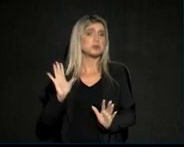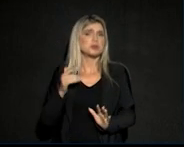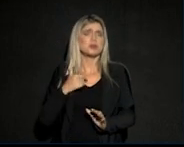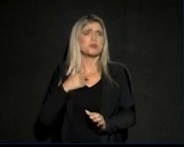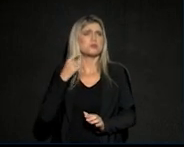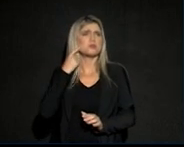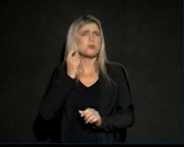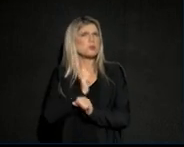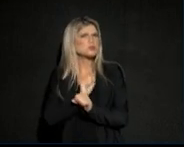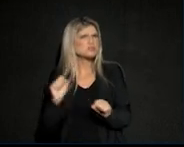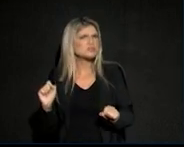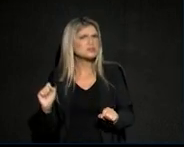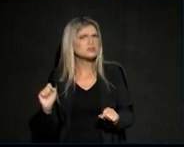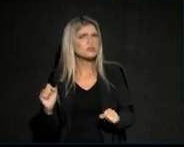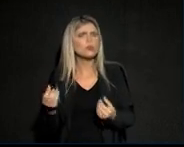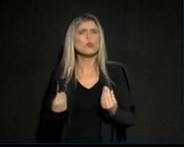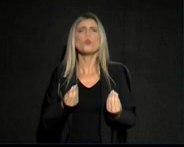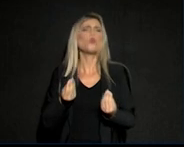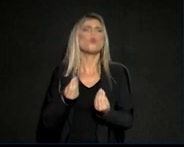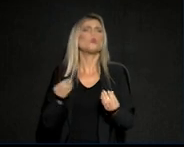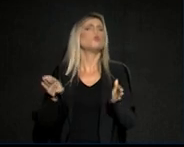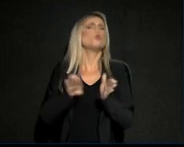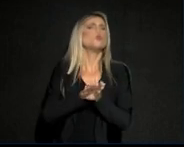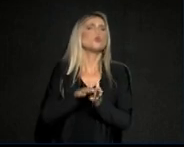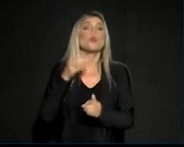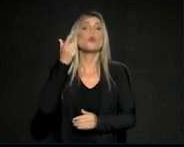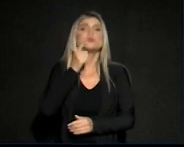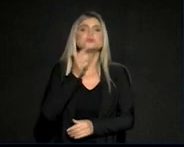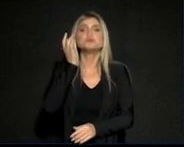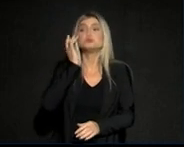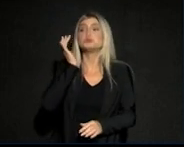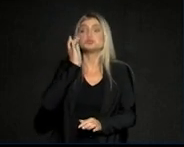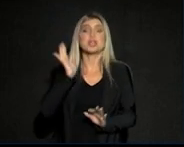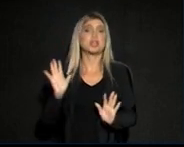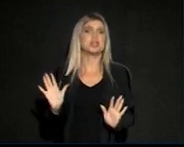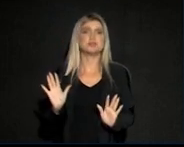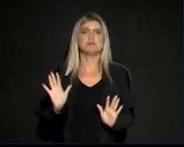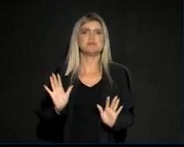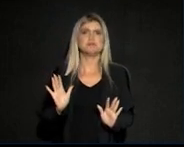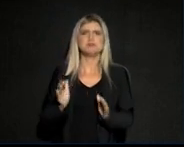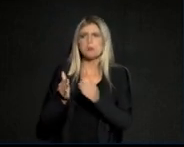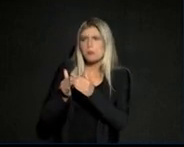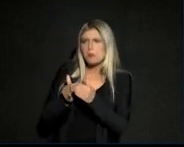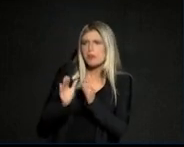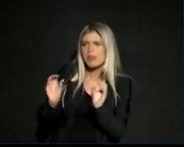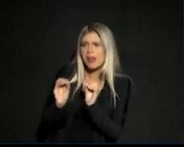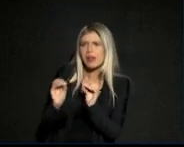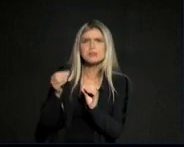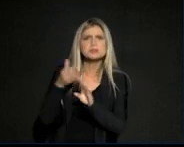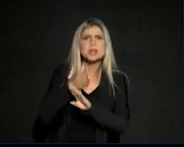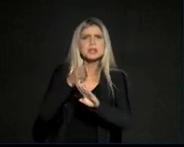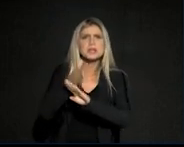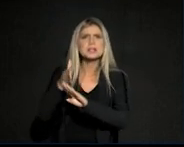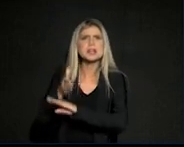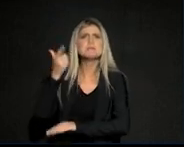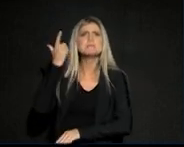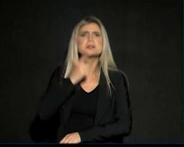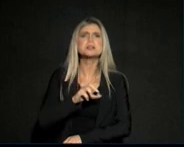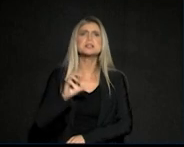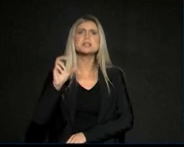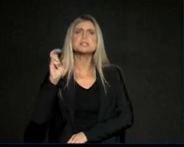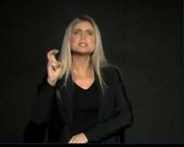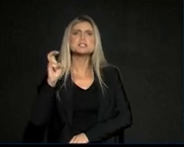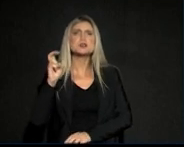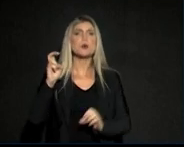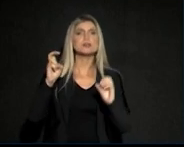foi lá e fiz assim como é que você chegou não sei viu eu fui sem pedir licença daí de 5 a 0 de todos os homens que eu